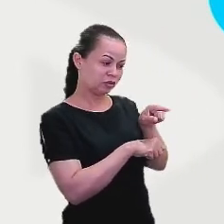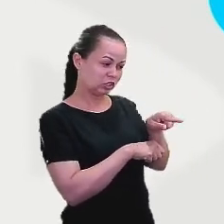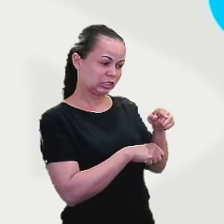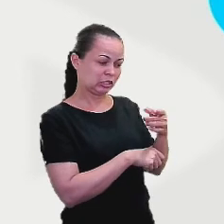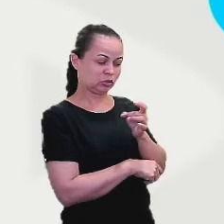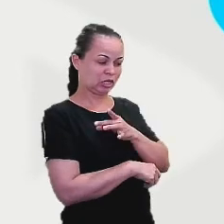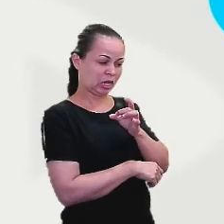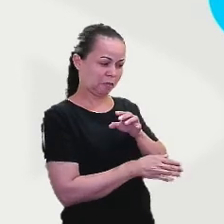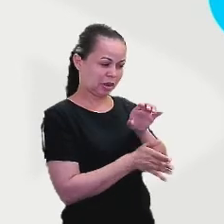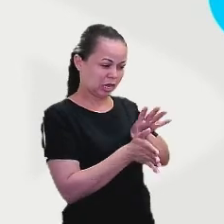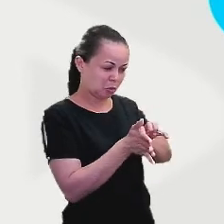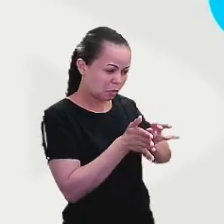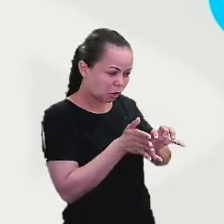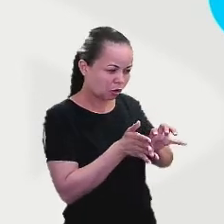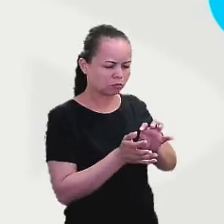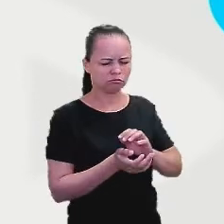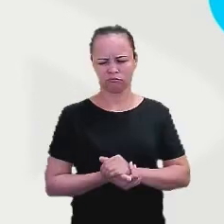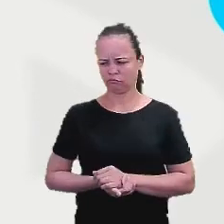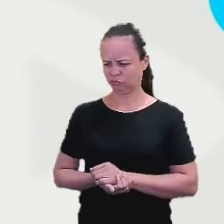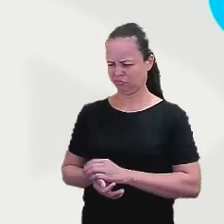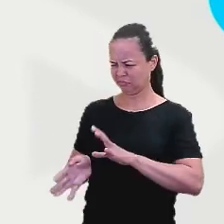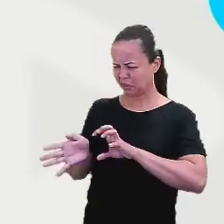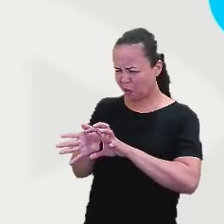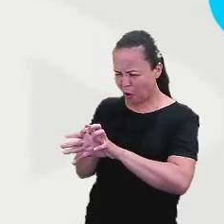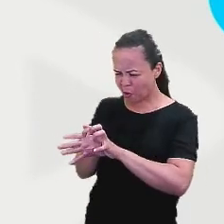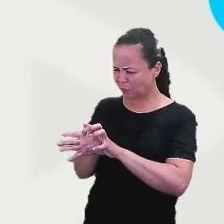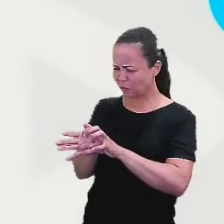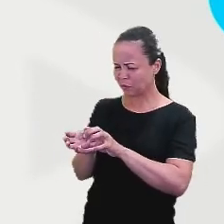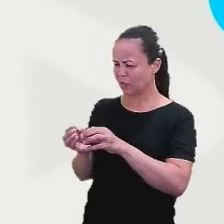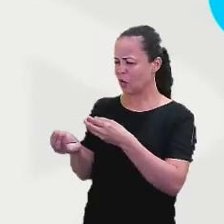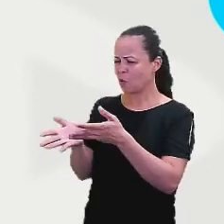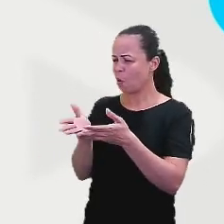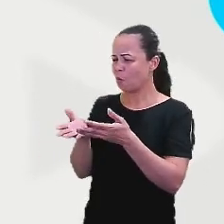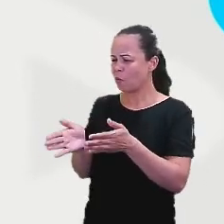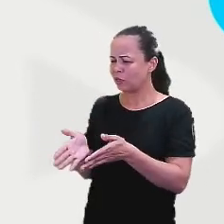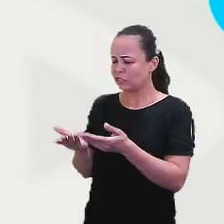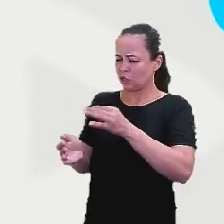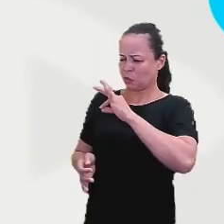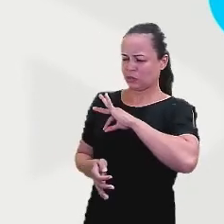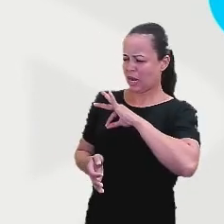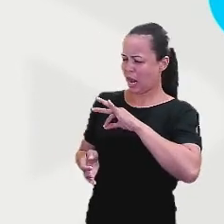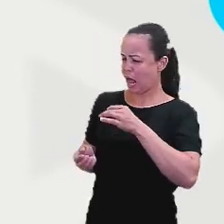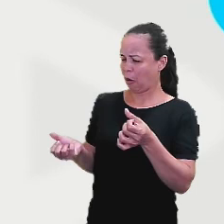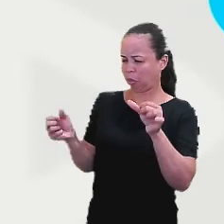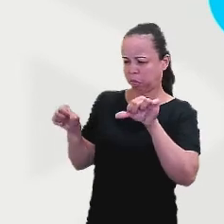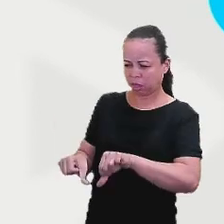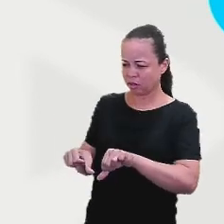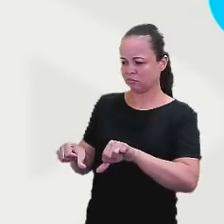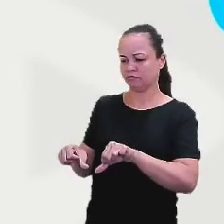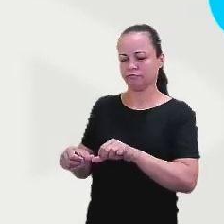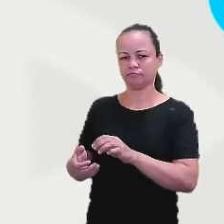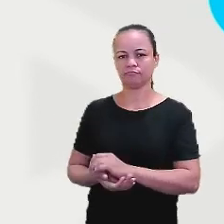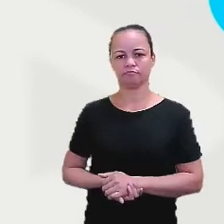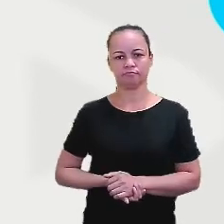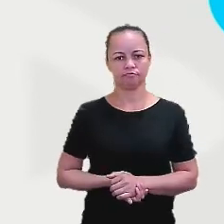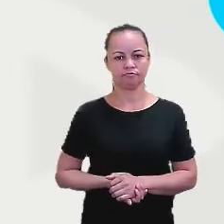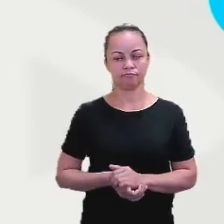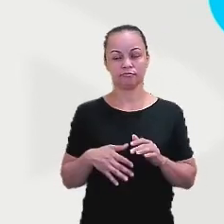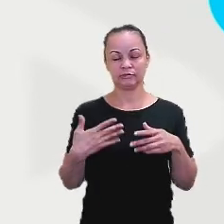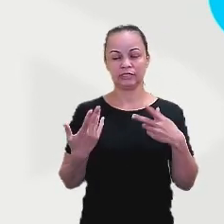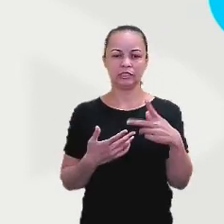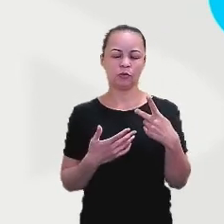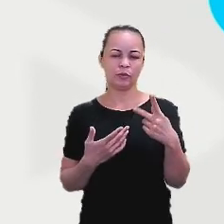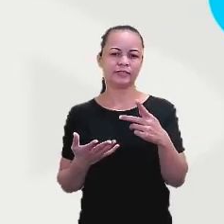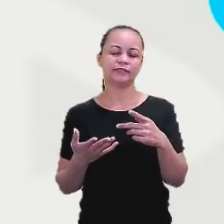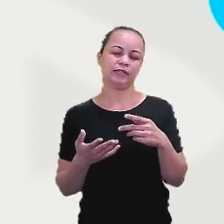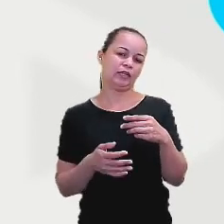micróbios. Micróbios? Que micróbios podem sobreviver com um salário desses? Então, nesse texto, ó, há traços de